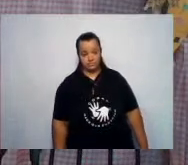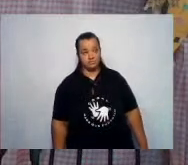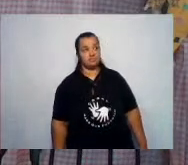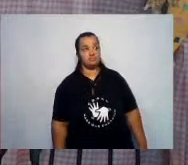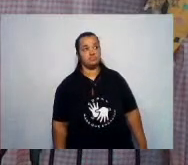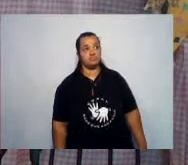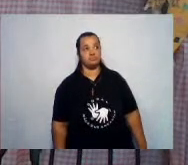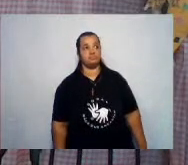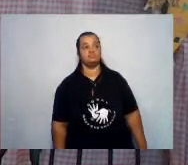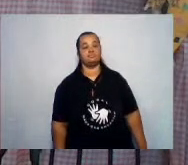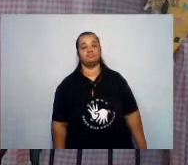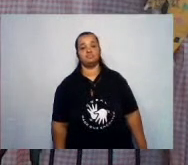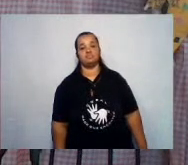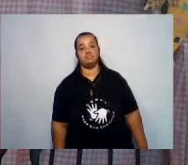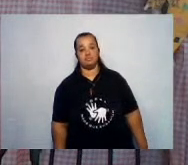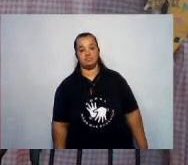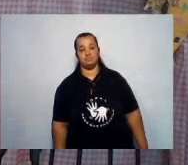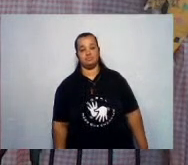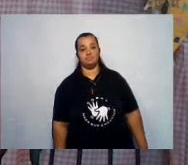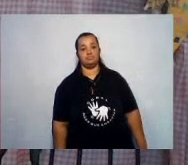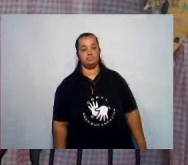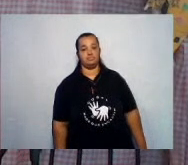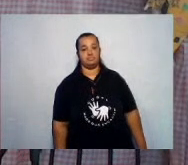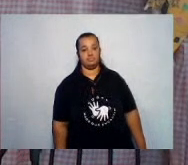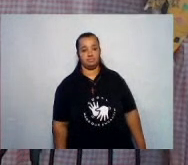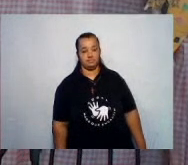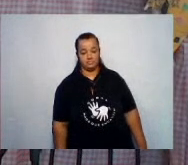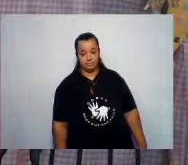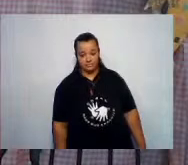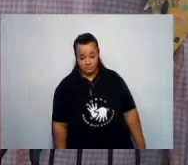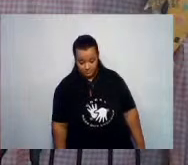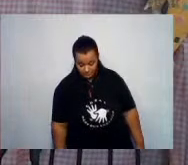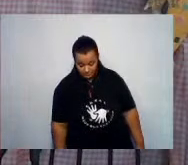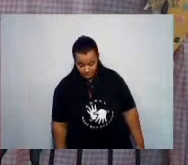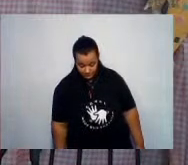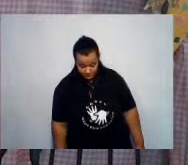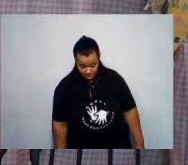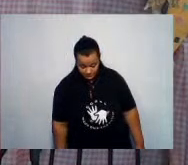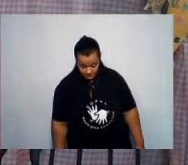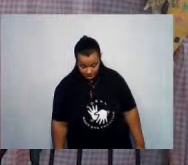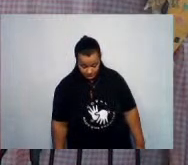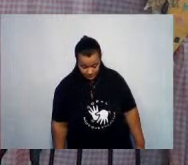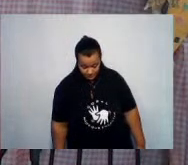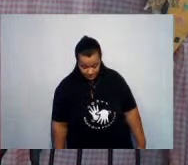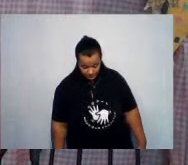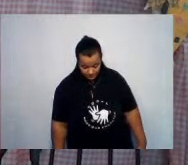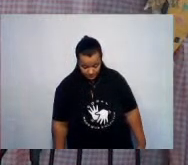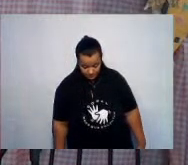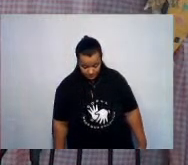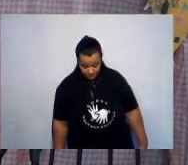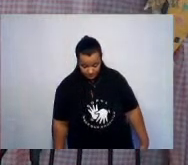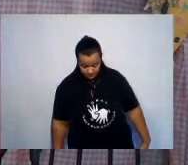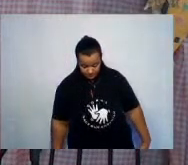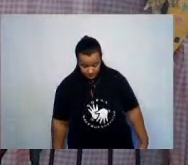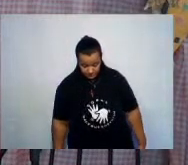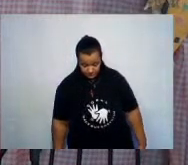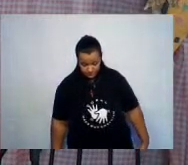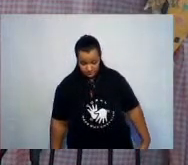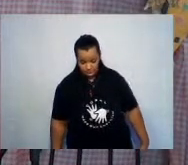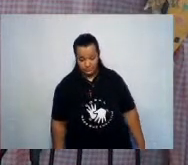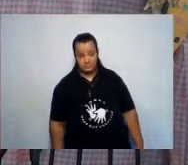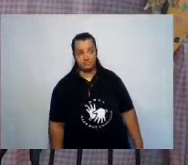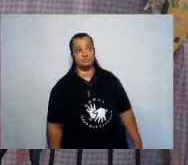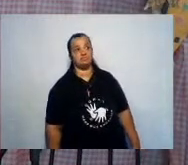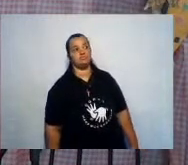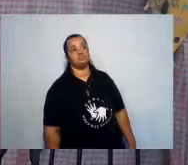gente aí em casa que canta conosco nos nossos shows. Então, esse é o momento de colocar a voz para fora e cantar com a gente a canção